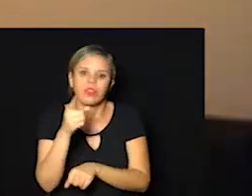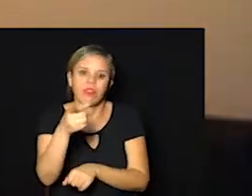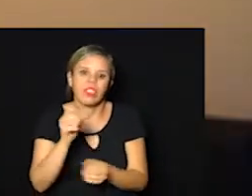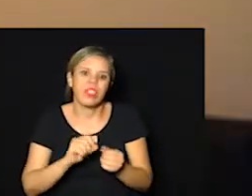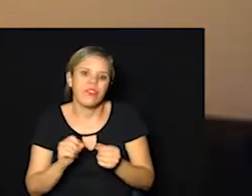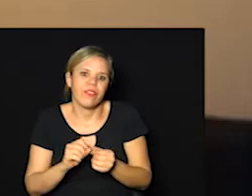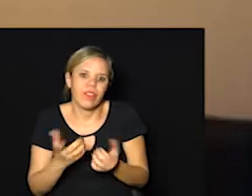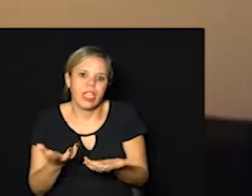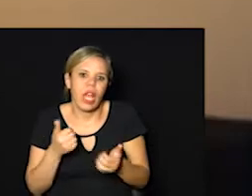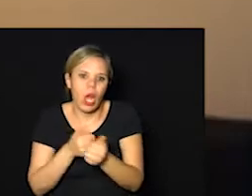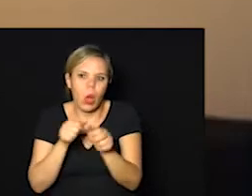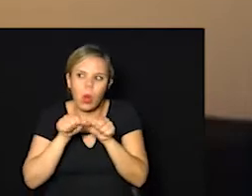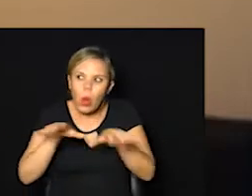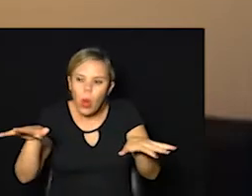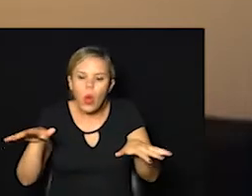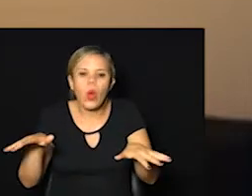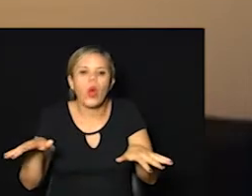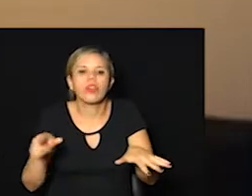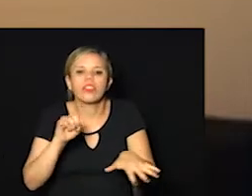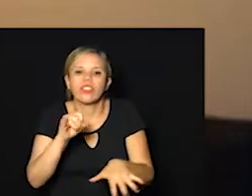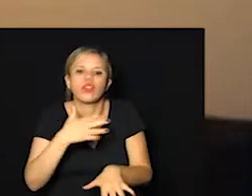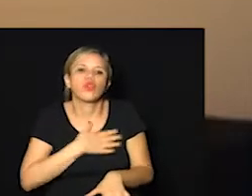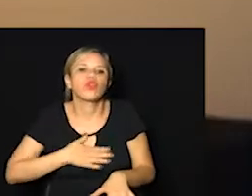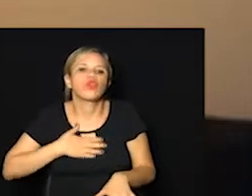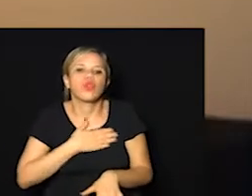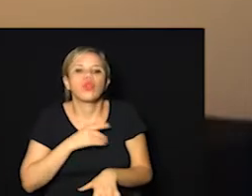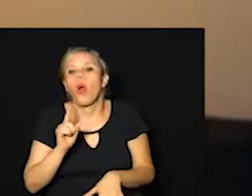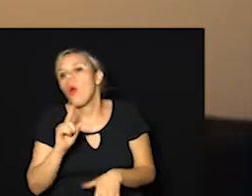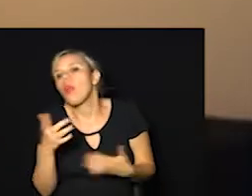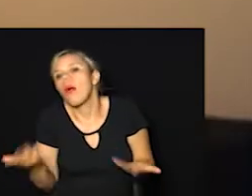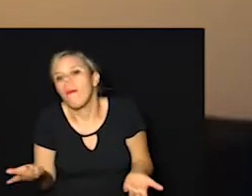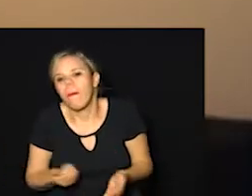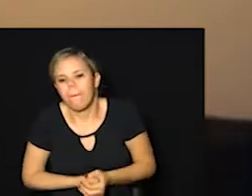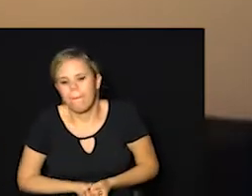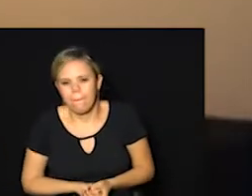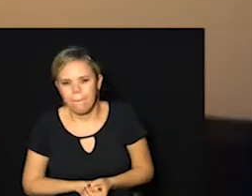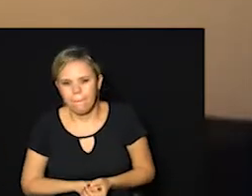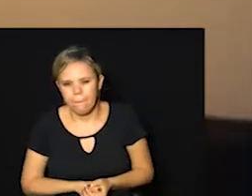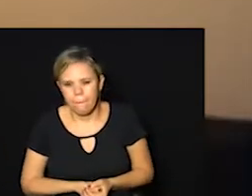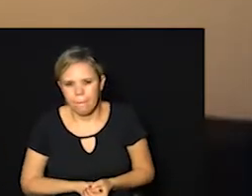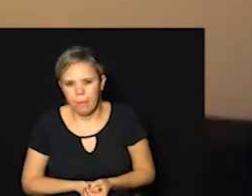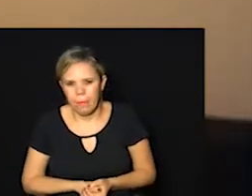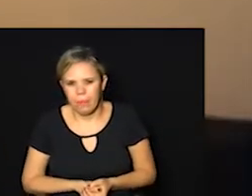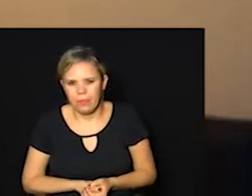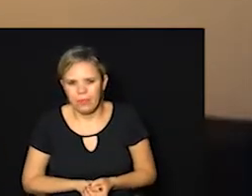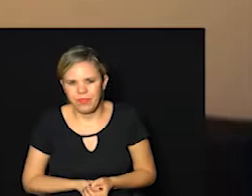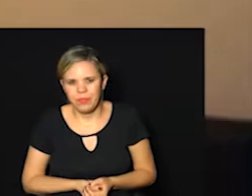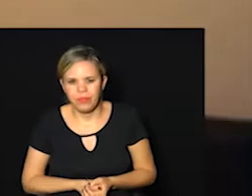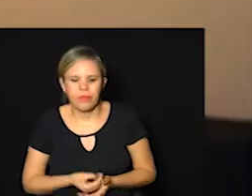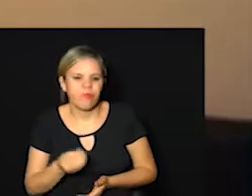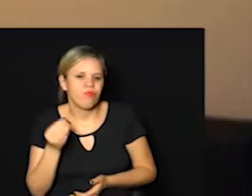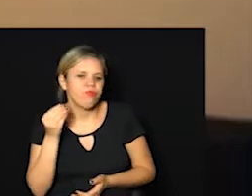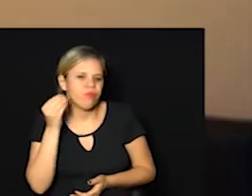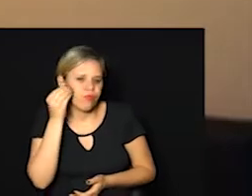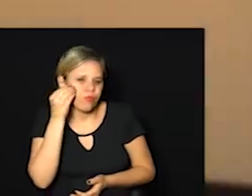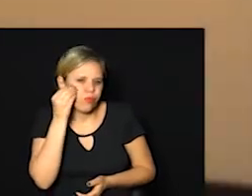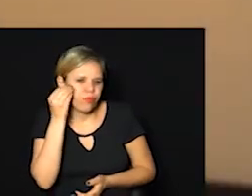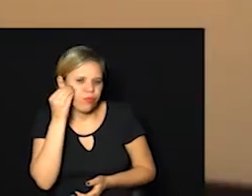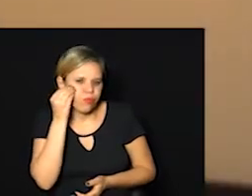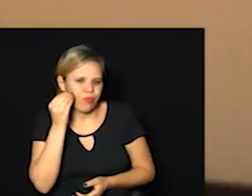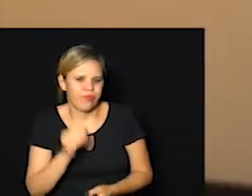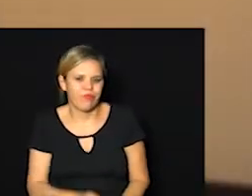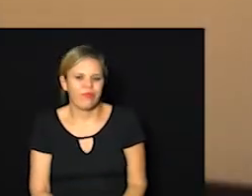você fez e quer compartilhar se gostou ou não. Agora chegou a vez de eu experimentar,